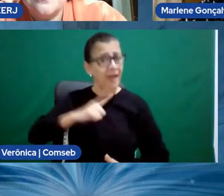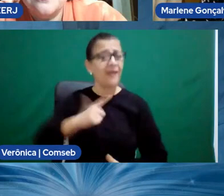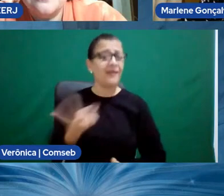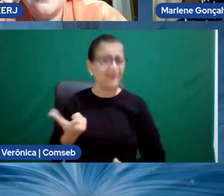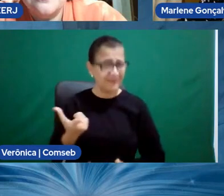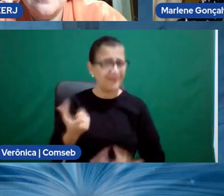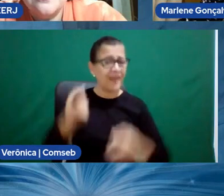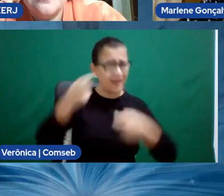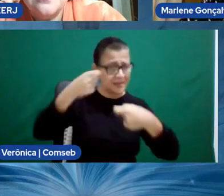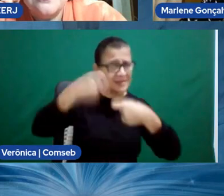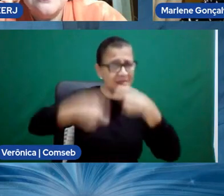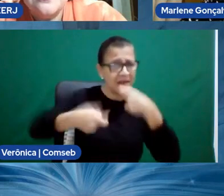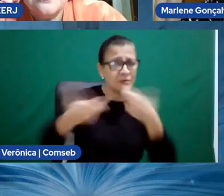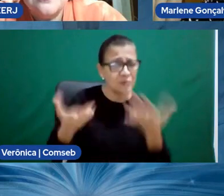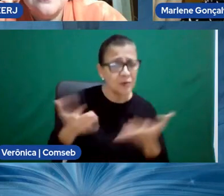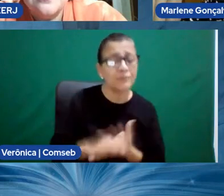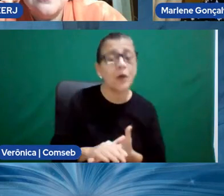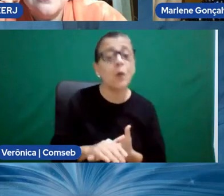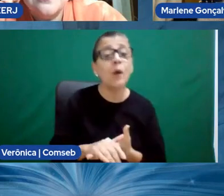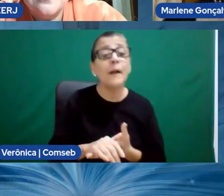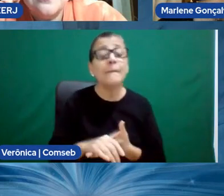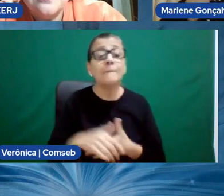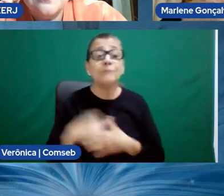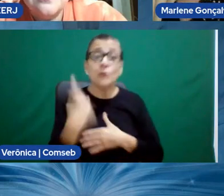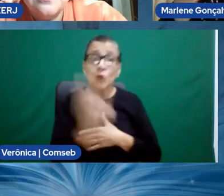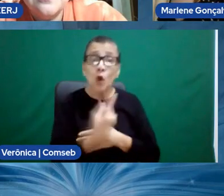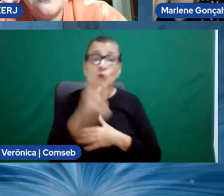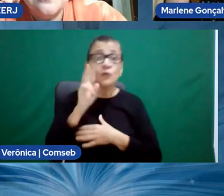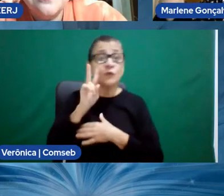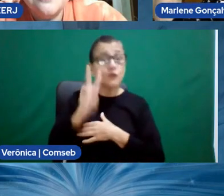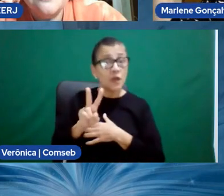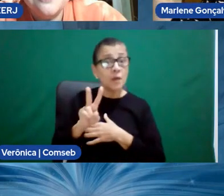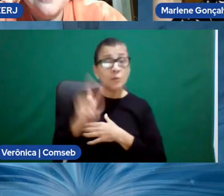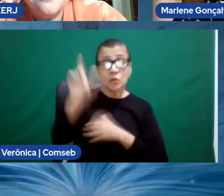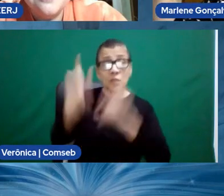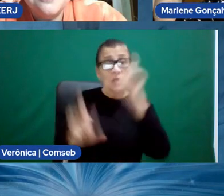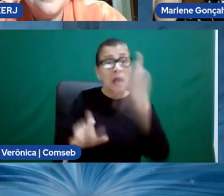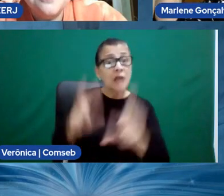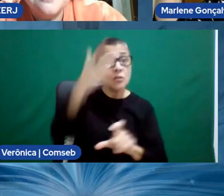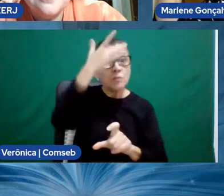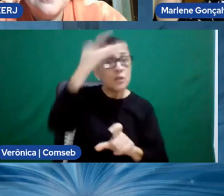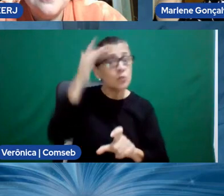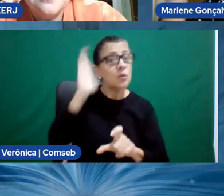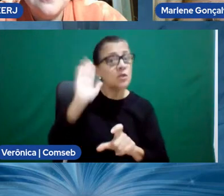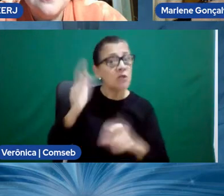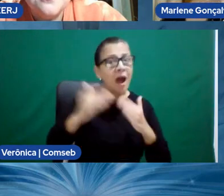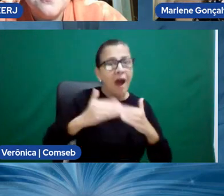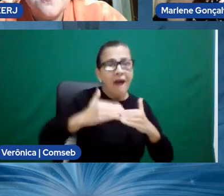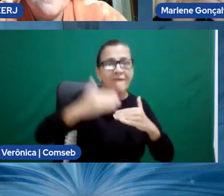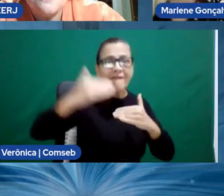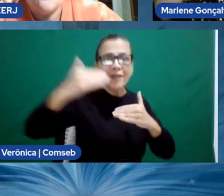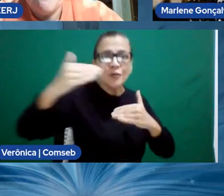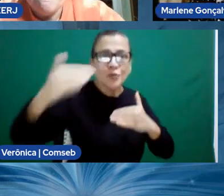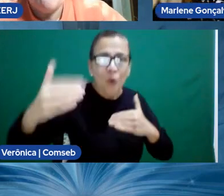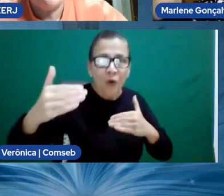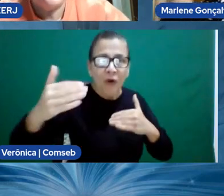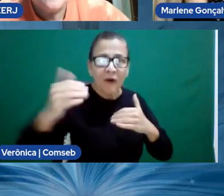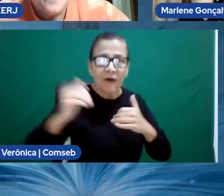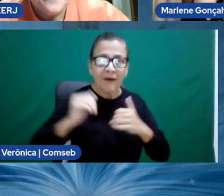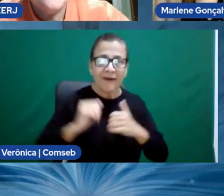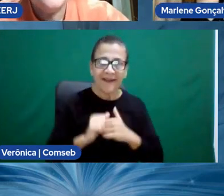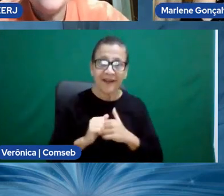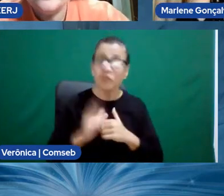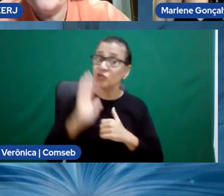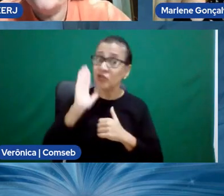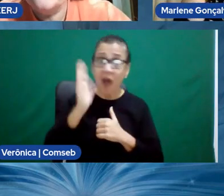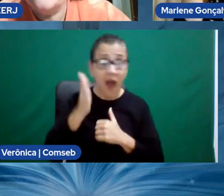né? Então, a gente vê que o homem já avançou muito nesse processo. Já avançou